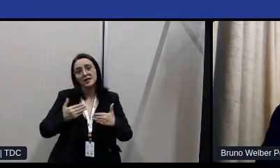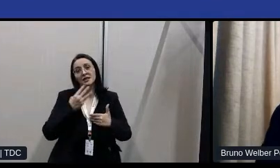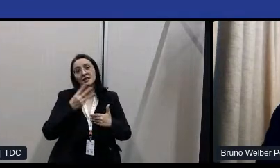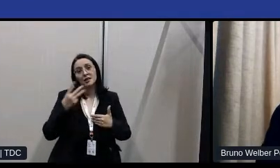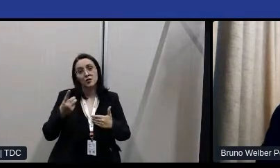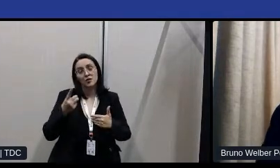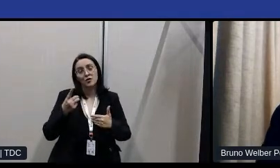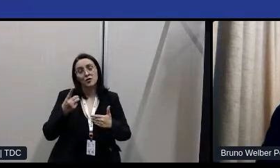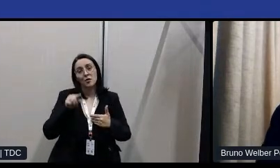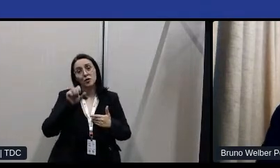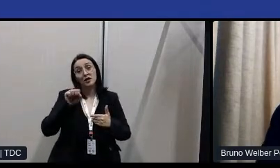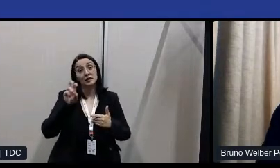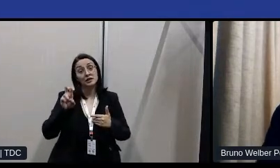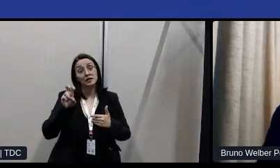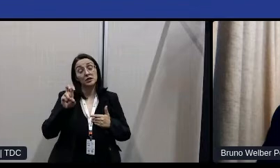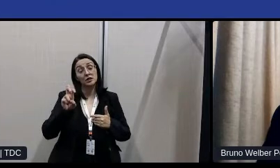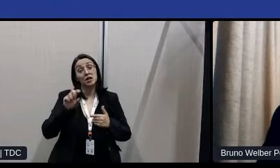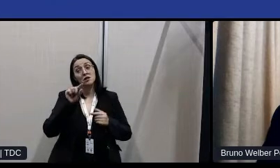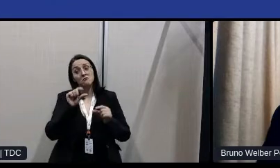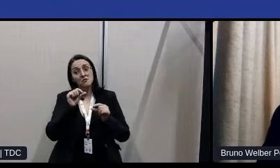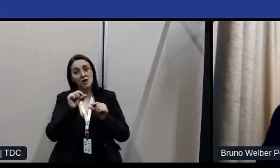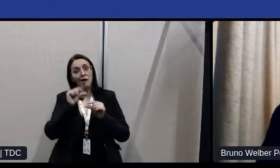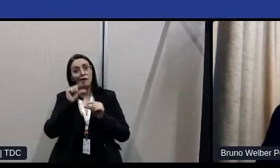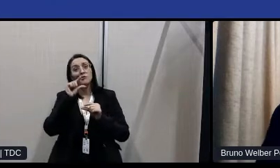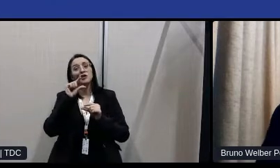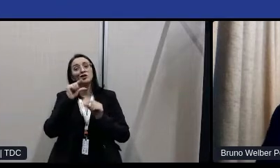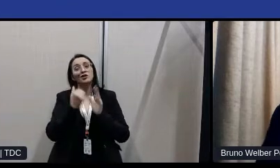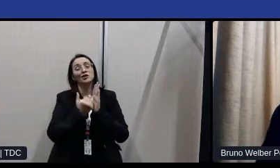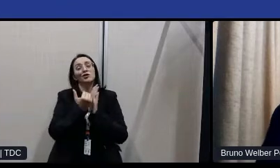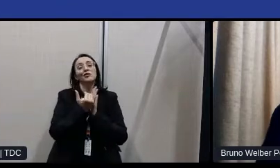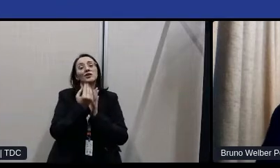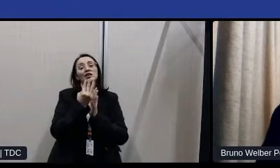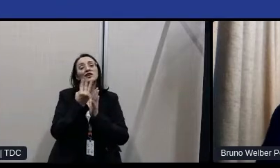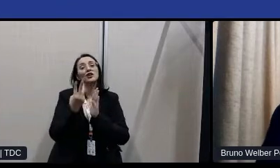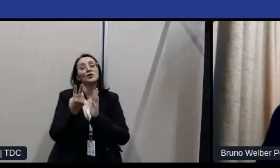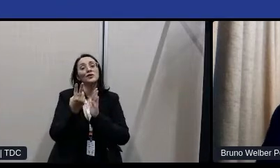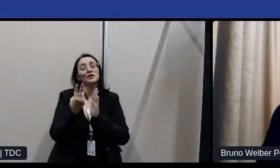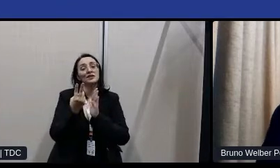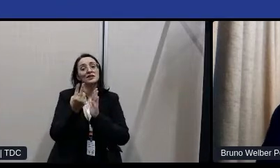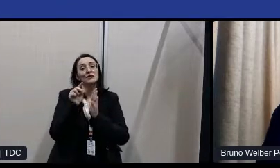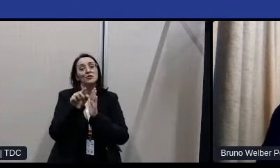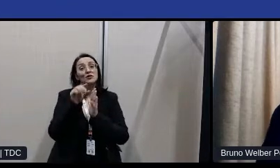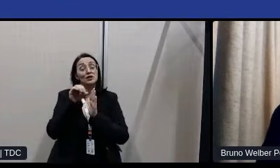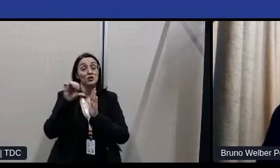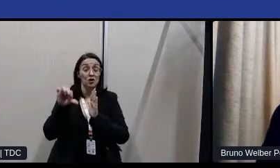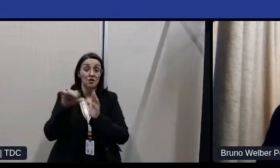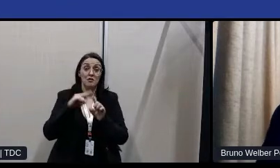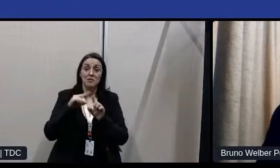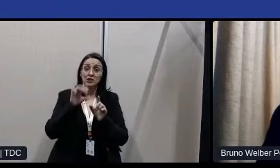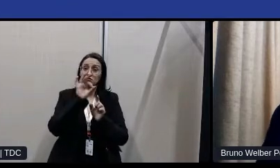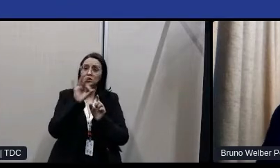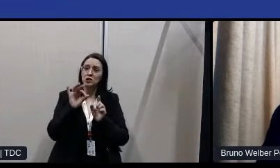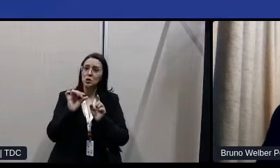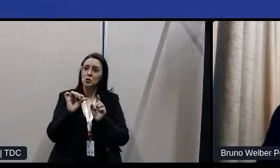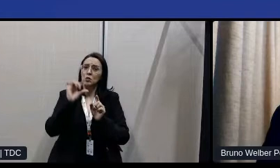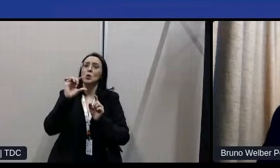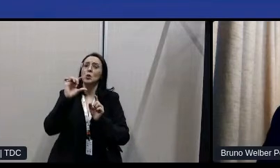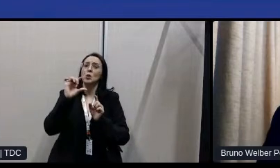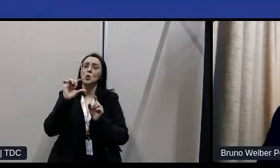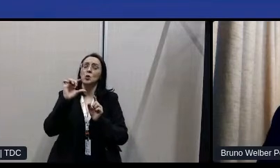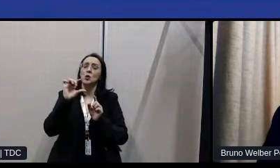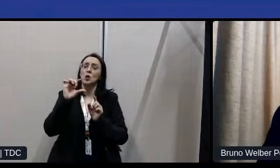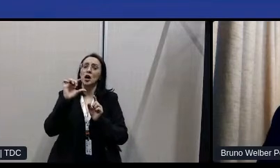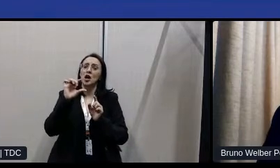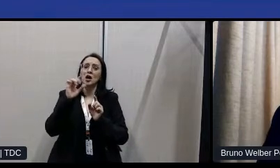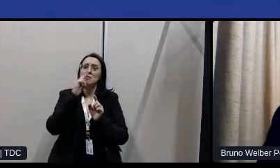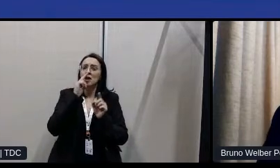31,85 para 32,09. Só que essa pequena porcentagem que aumentou ali de 31,85